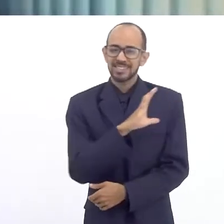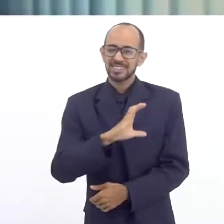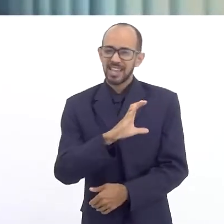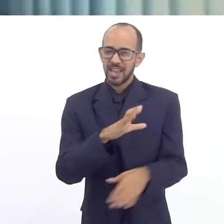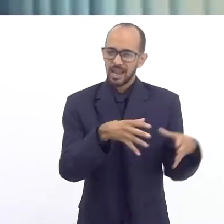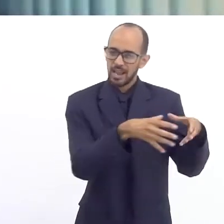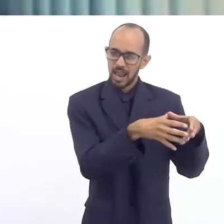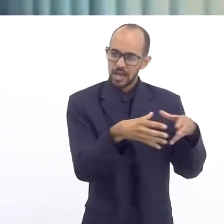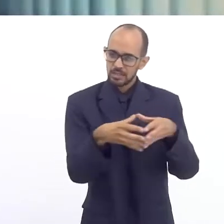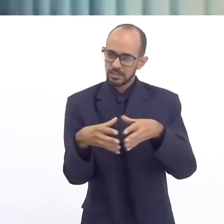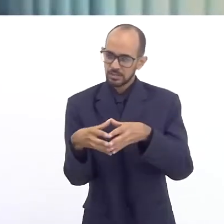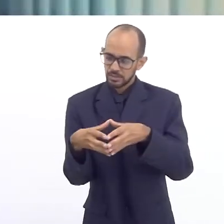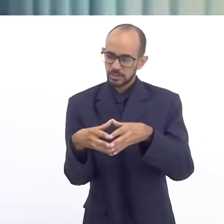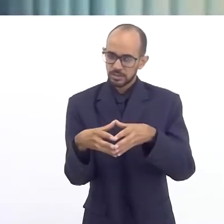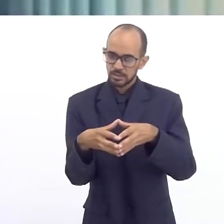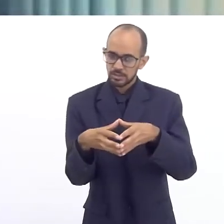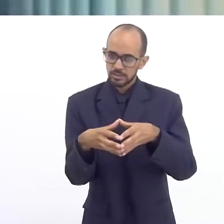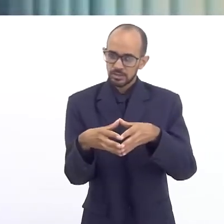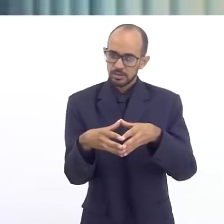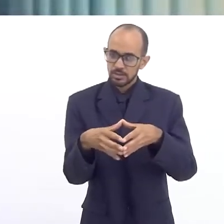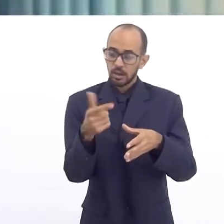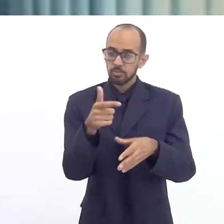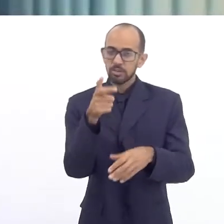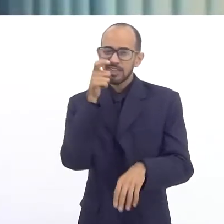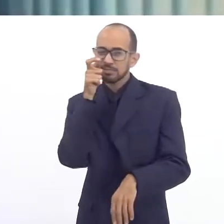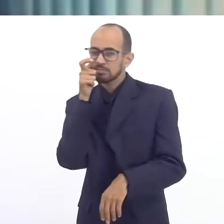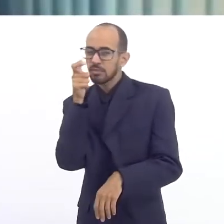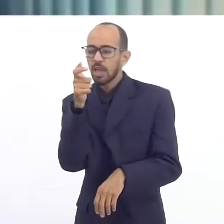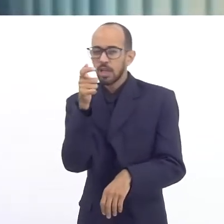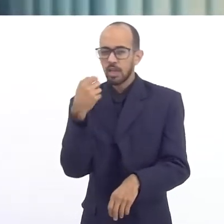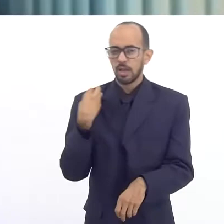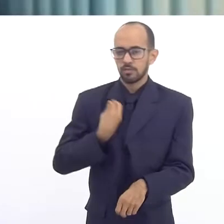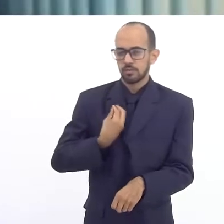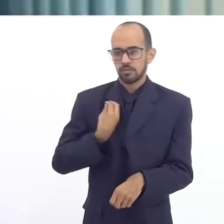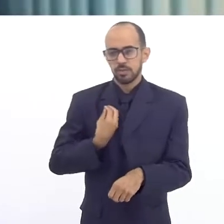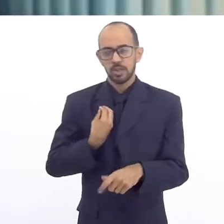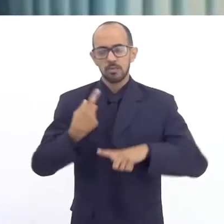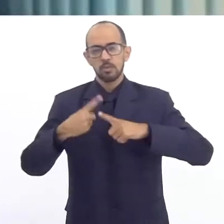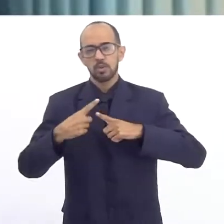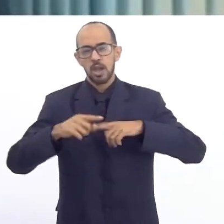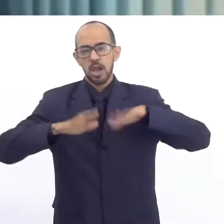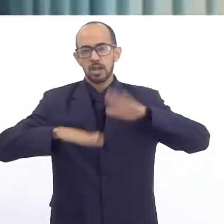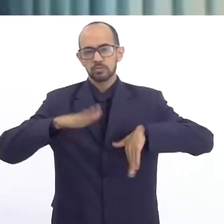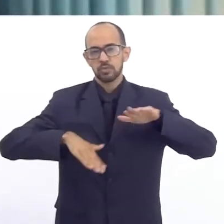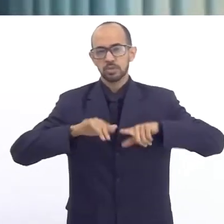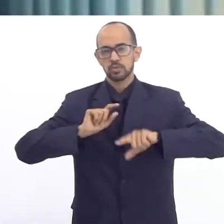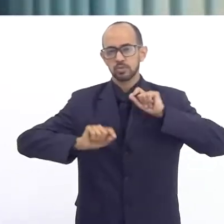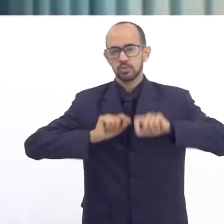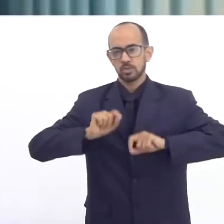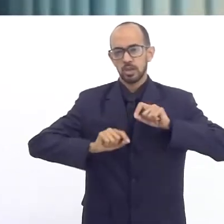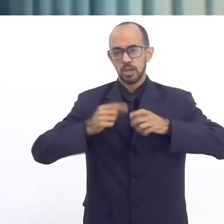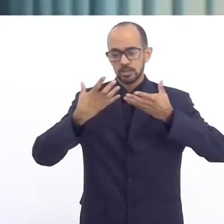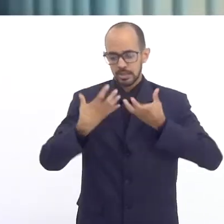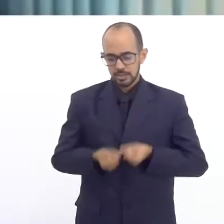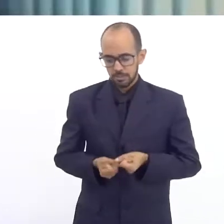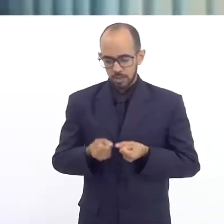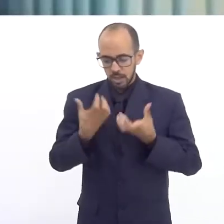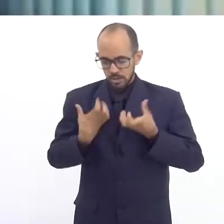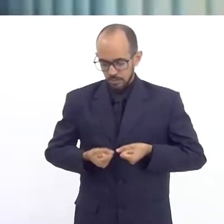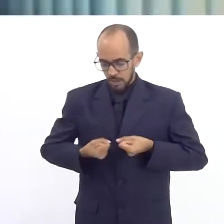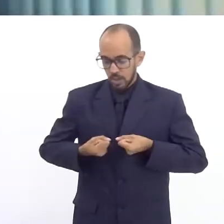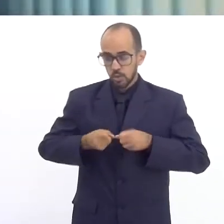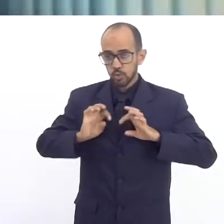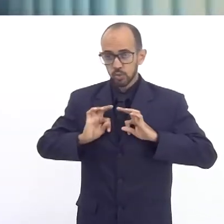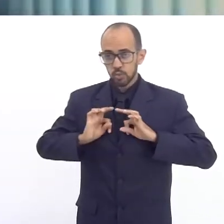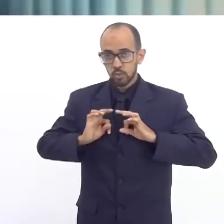que simplesmente perderam o encanto da vida, porque muitas vezes eles